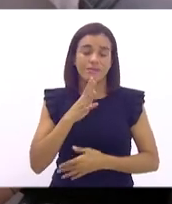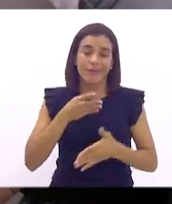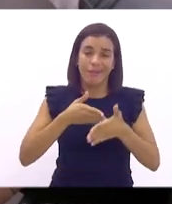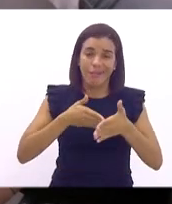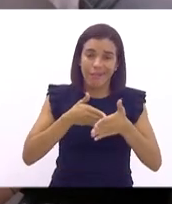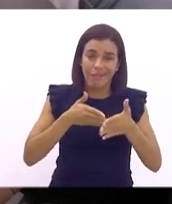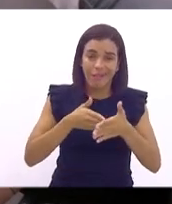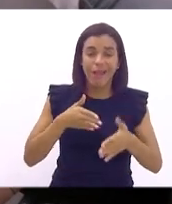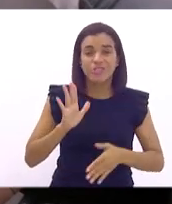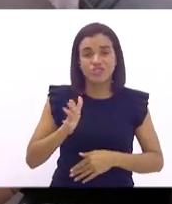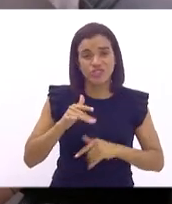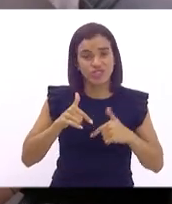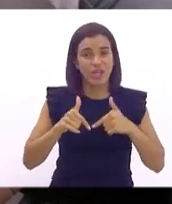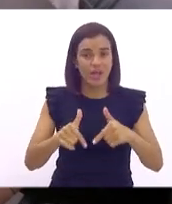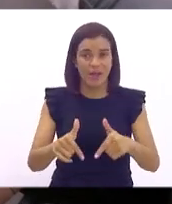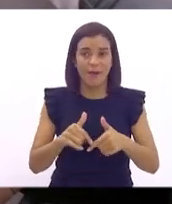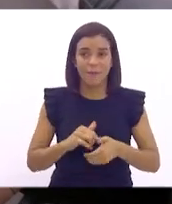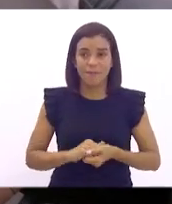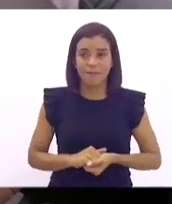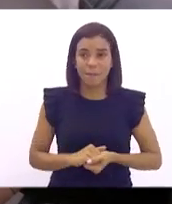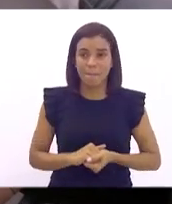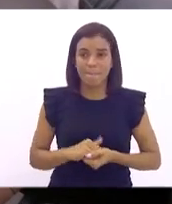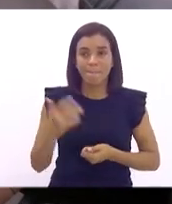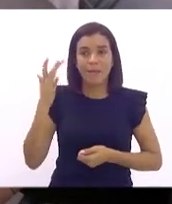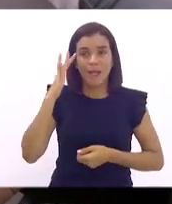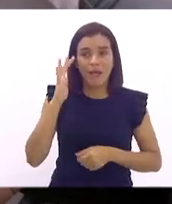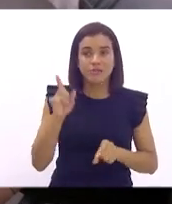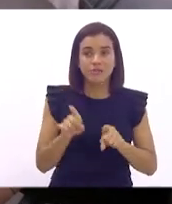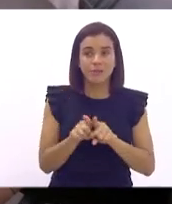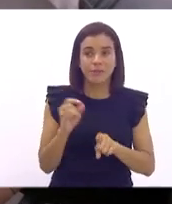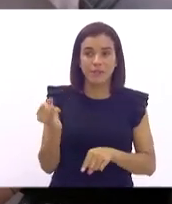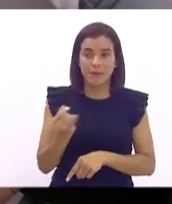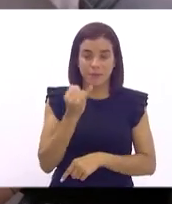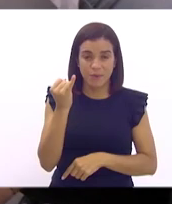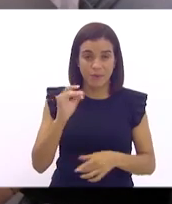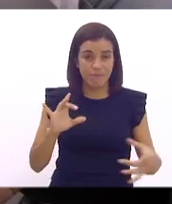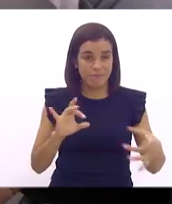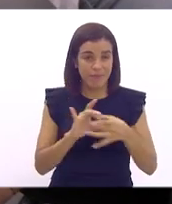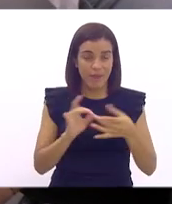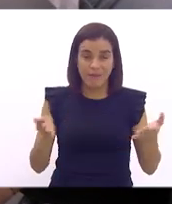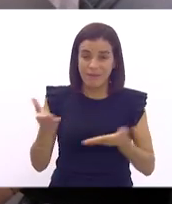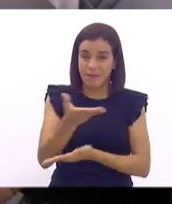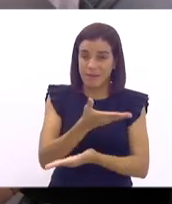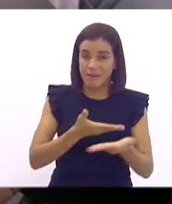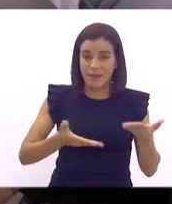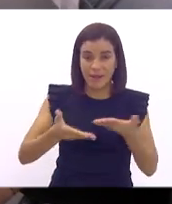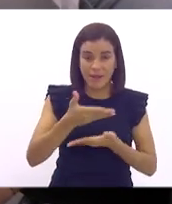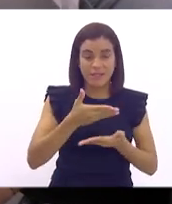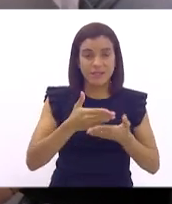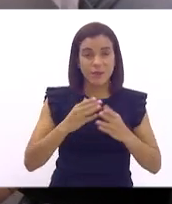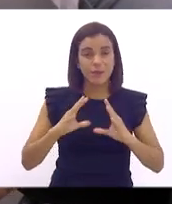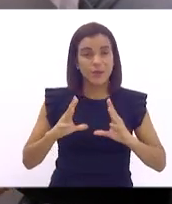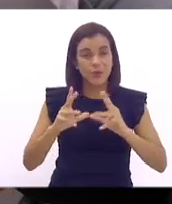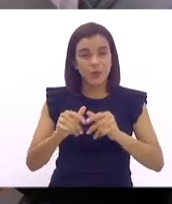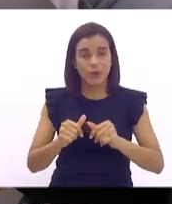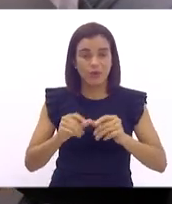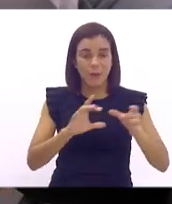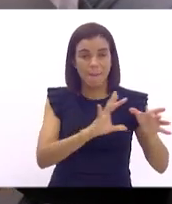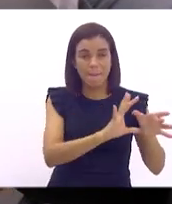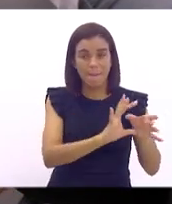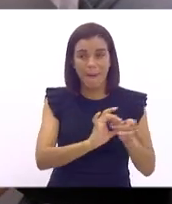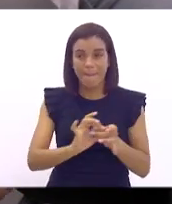a gente já faz. Né? Acho que é importante essa integração, né? De toda a rede, de que